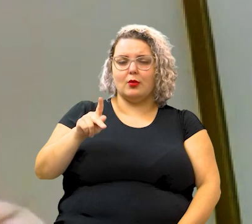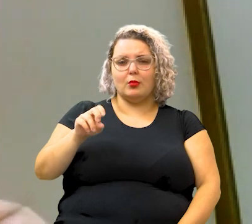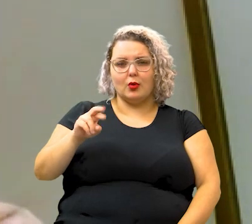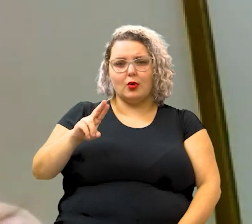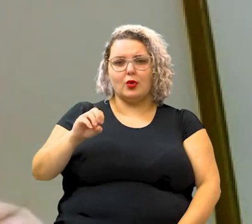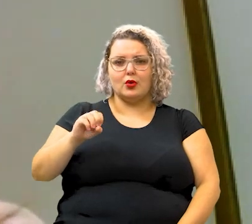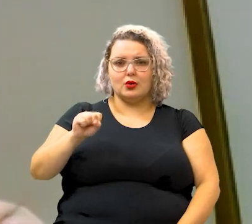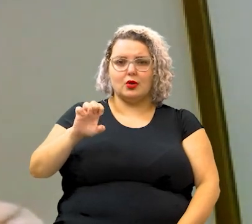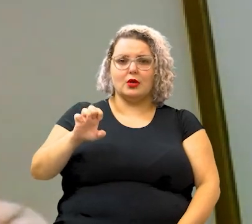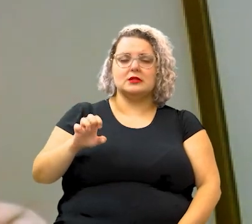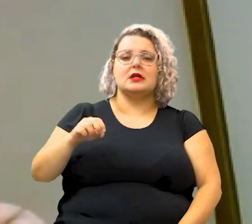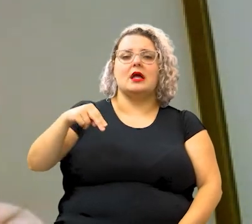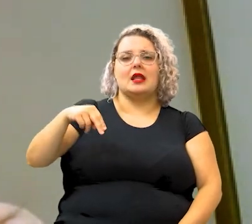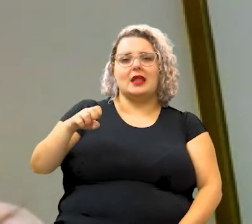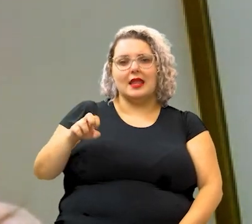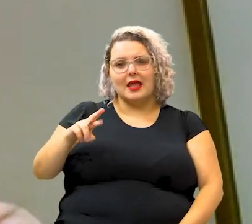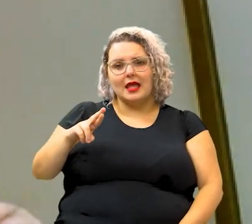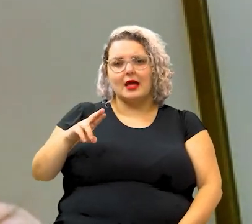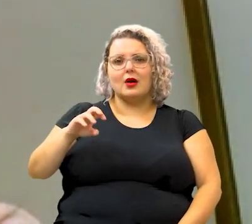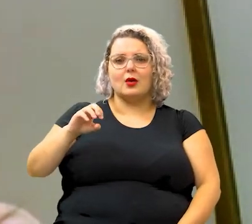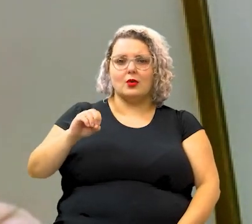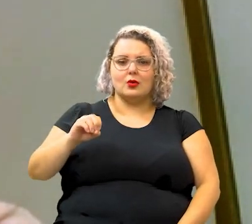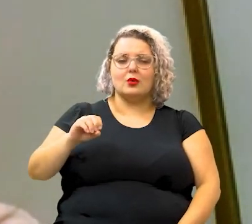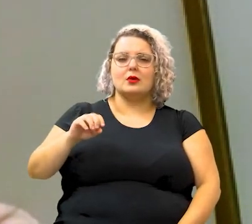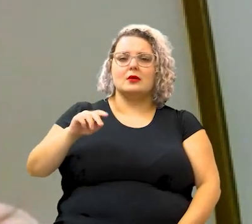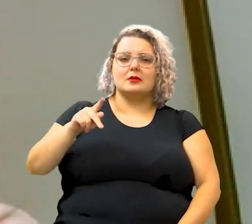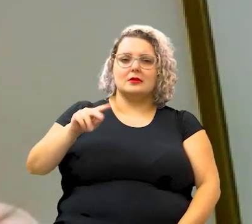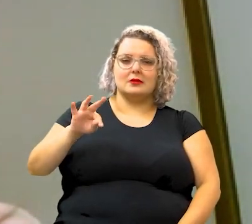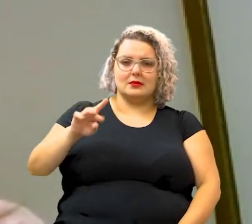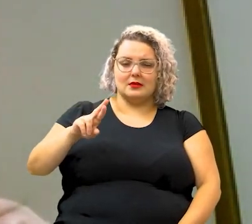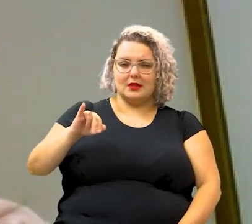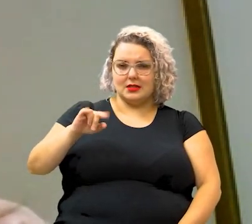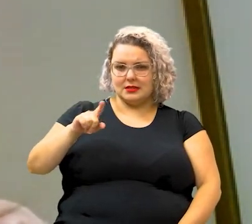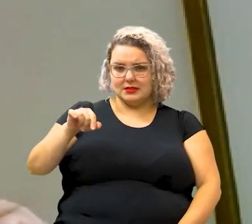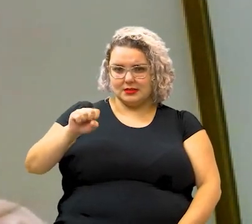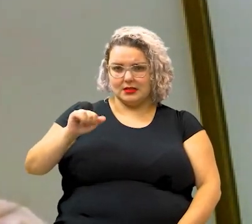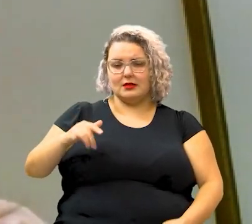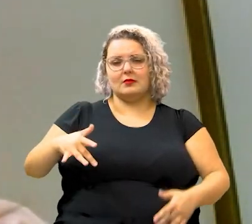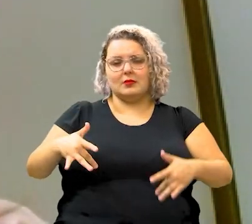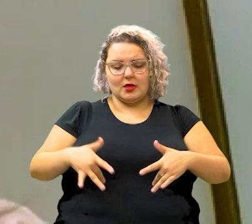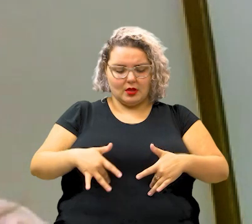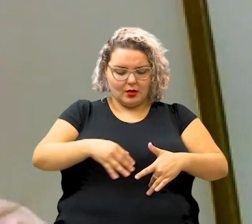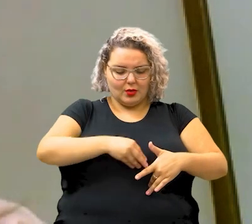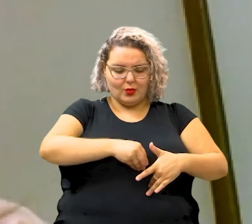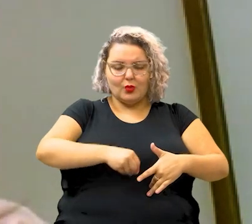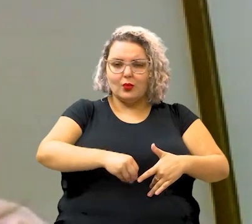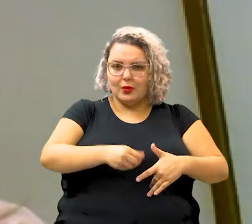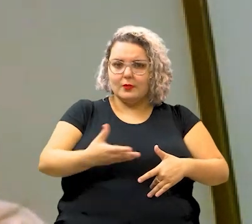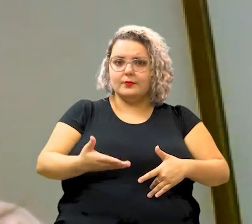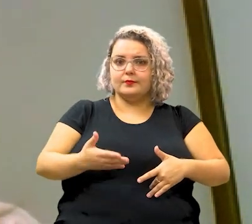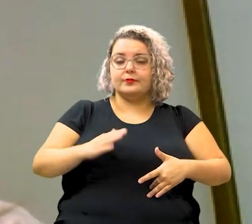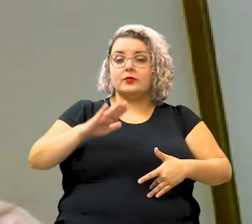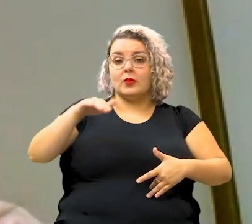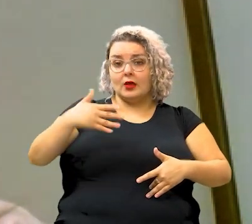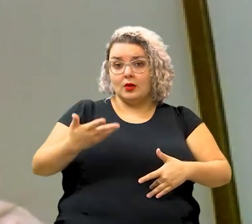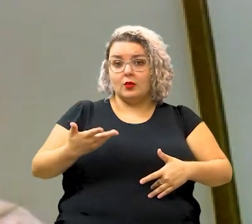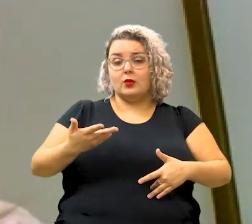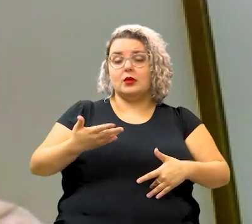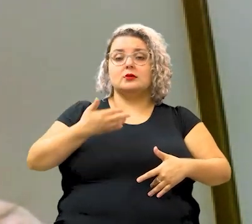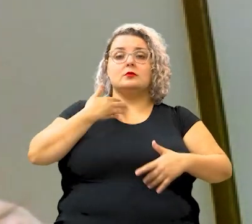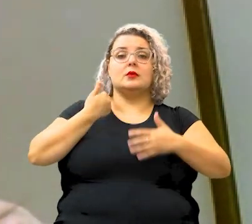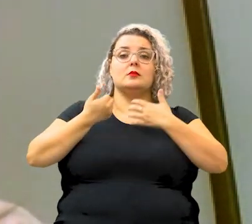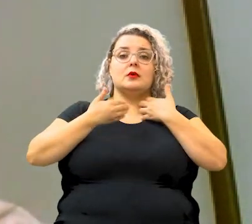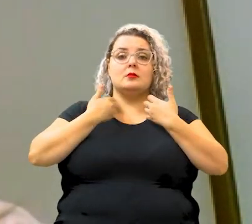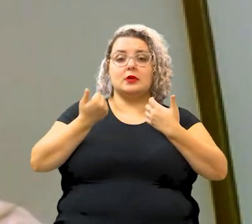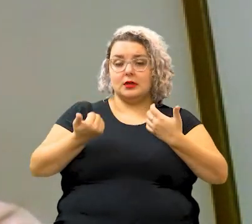óssea, a nefrolitíase, que são cálculos renais, né? Então, a partir do momento que esse paratormônio ele